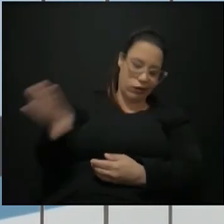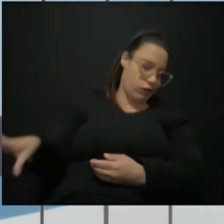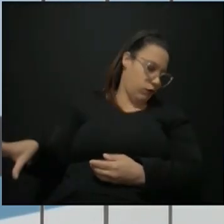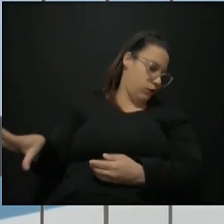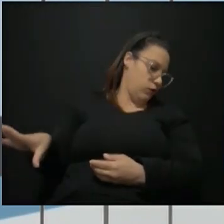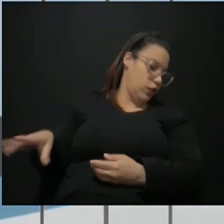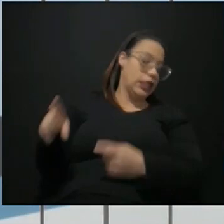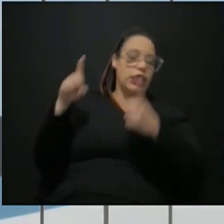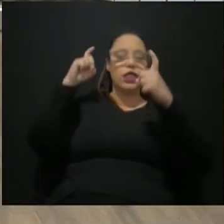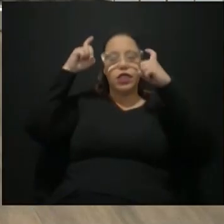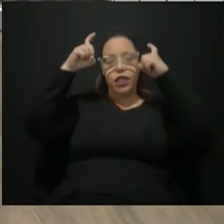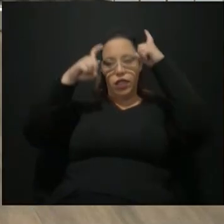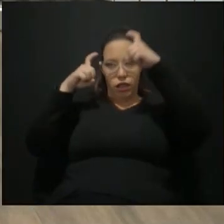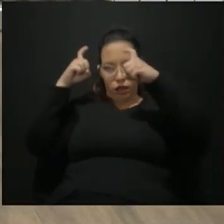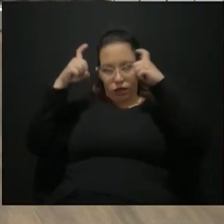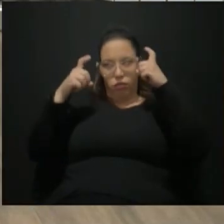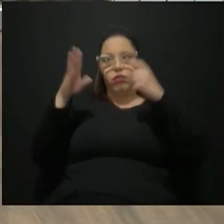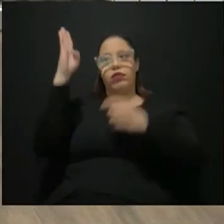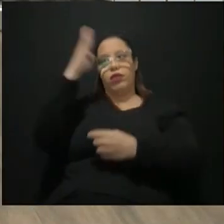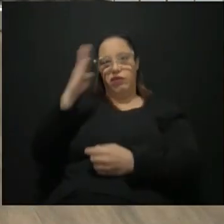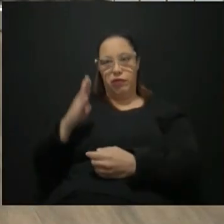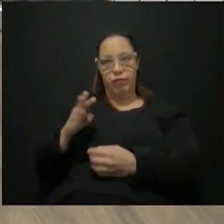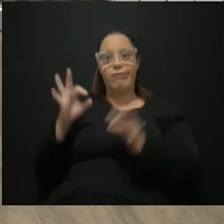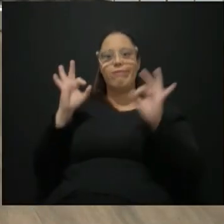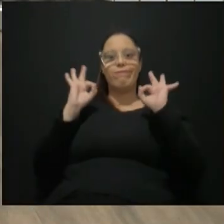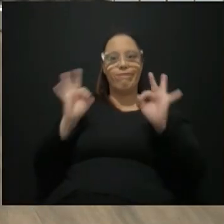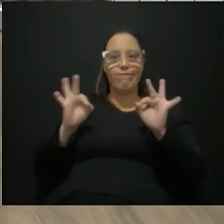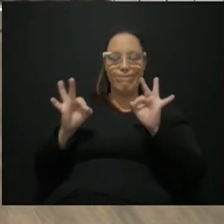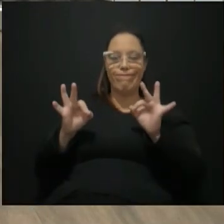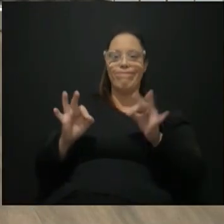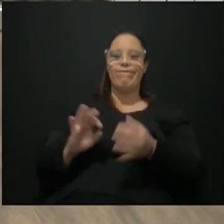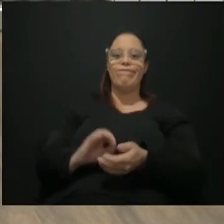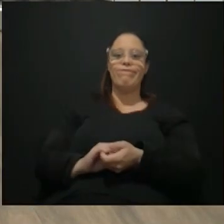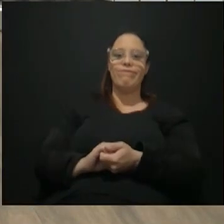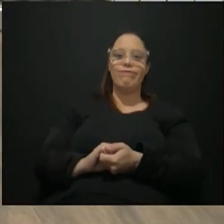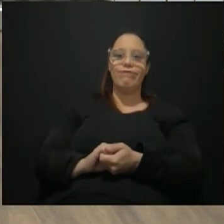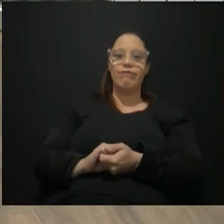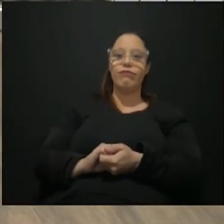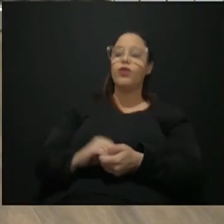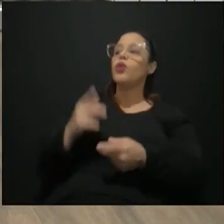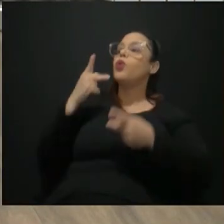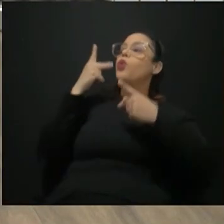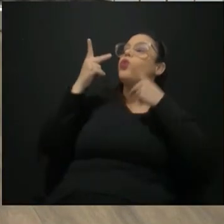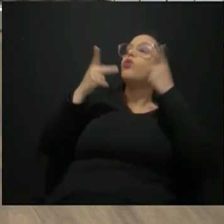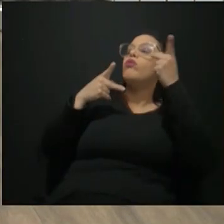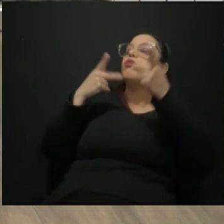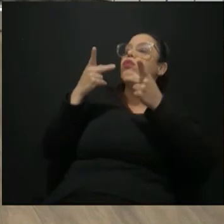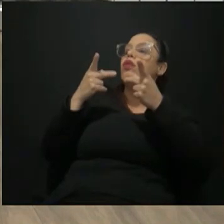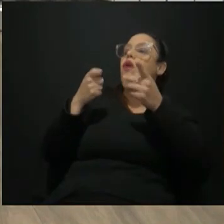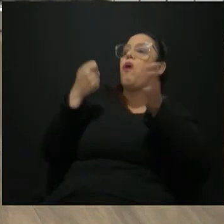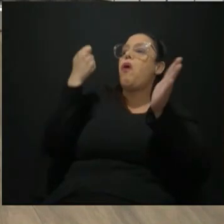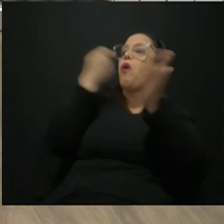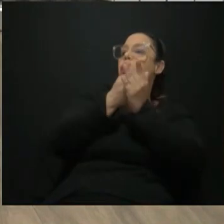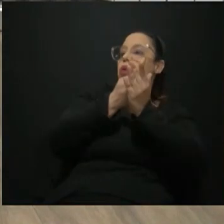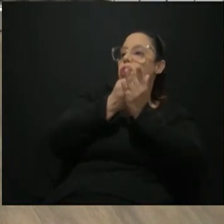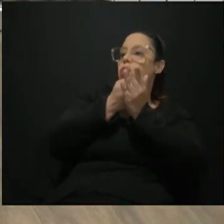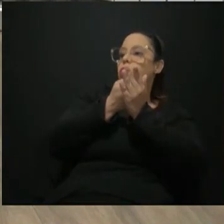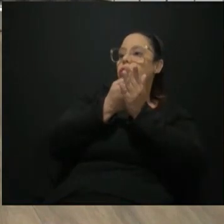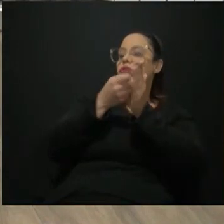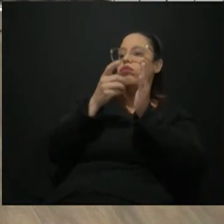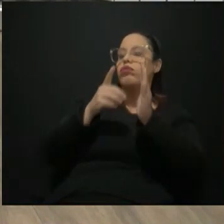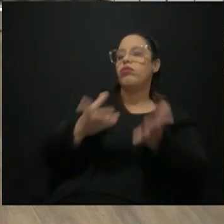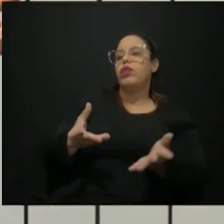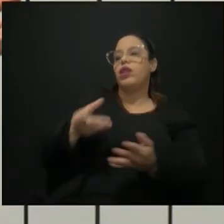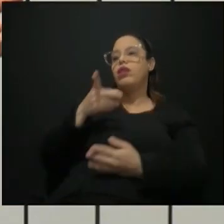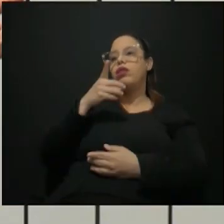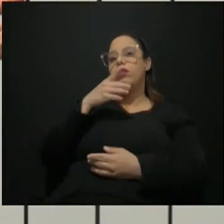Brasil. Exatamente, preocupante mesmo, né? Agora, vamos falar sobre a obrigação de envelhecer bem, né? Obrigação